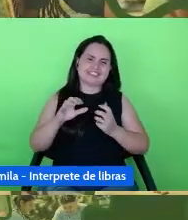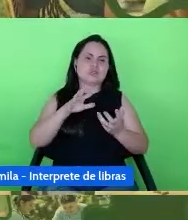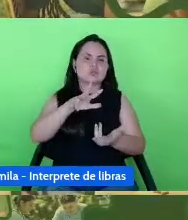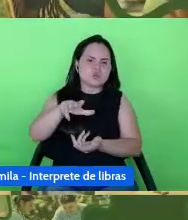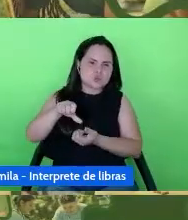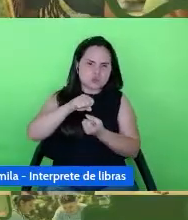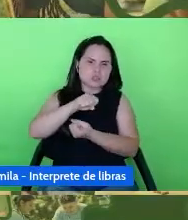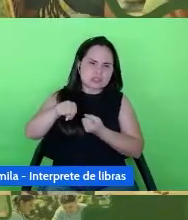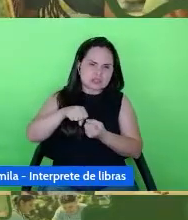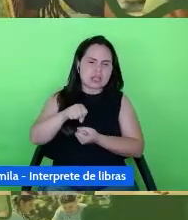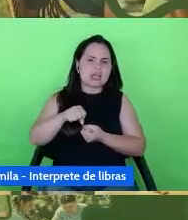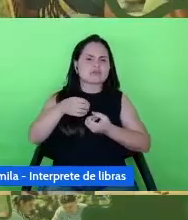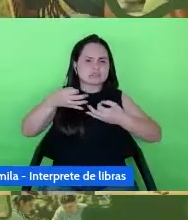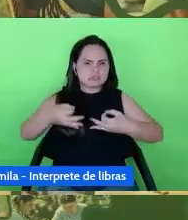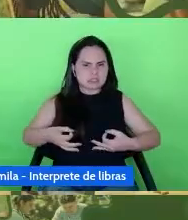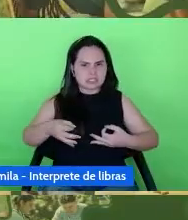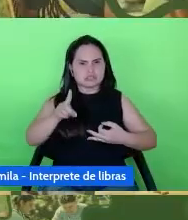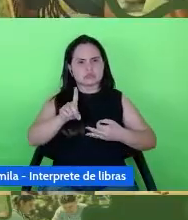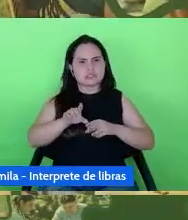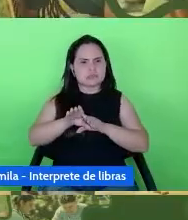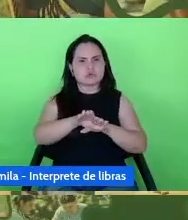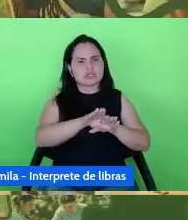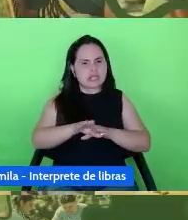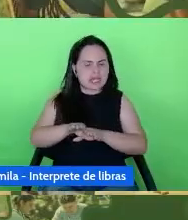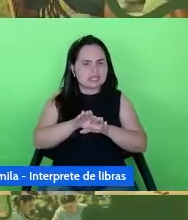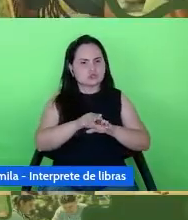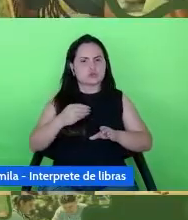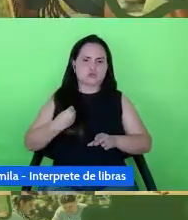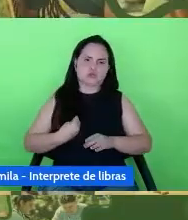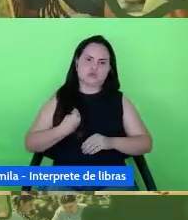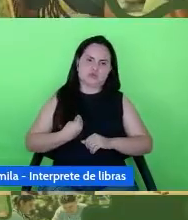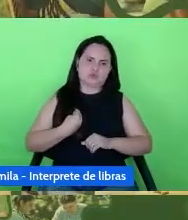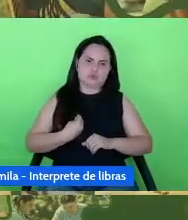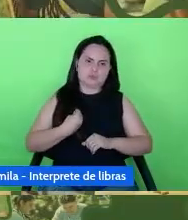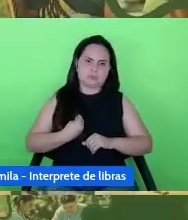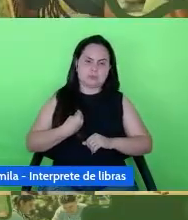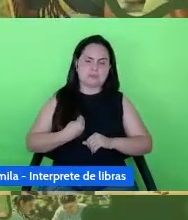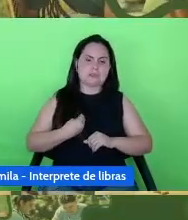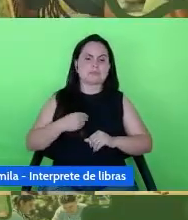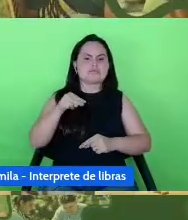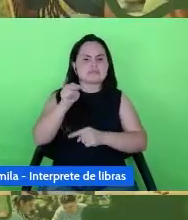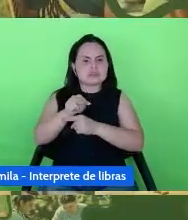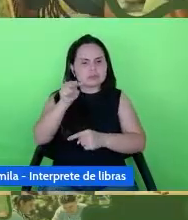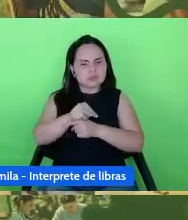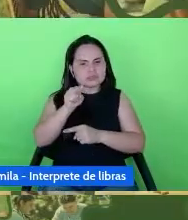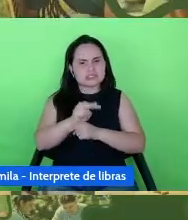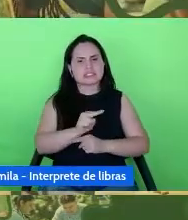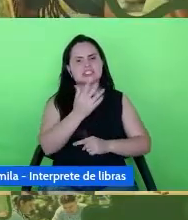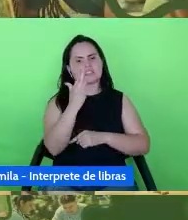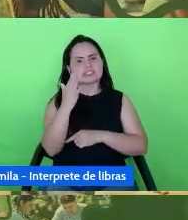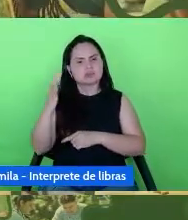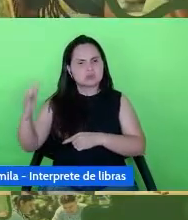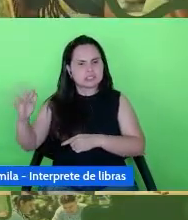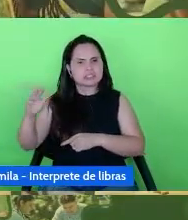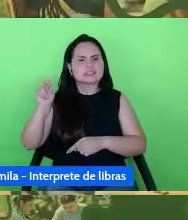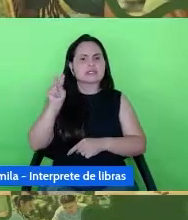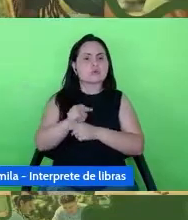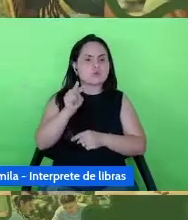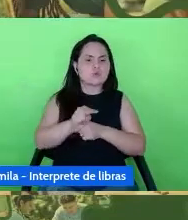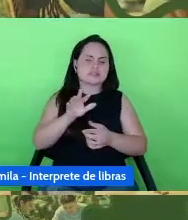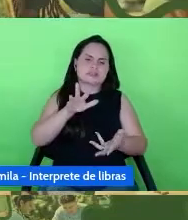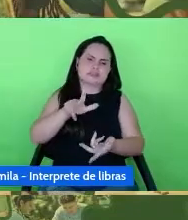justo, democrático, né? Participativo, que a gente proteja a natureza, né? Que cuide do planeta